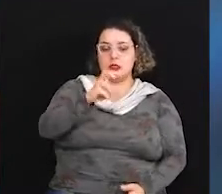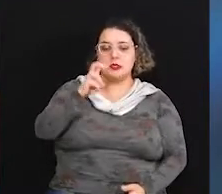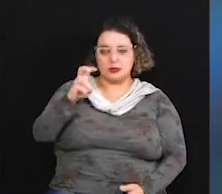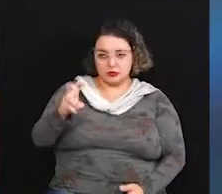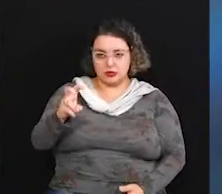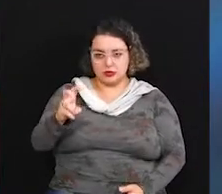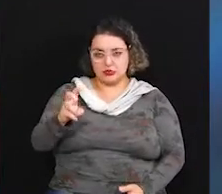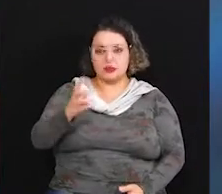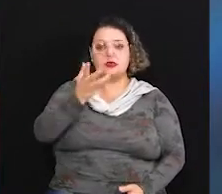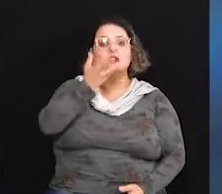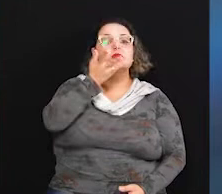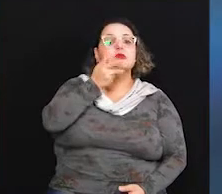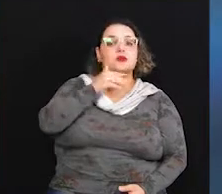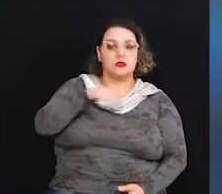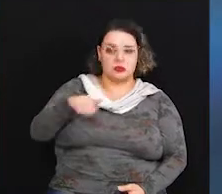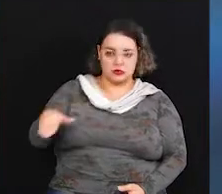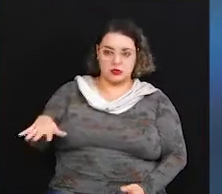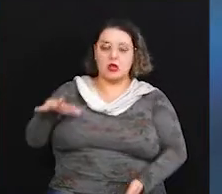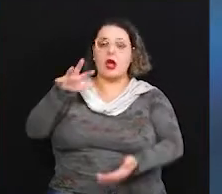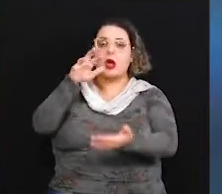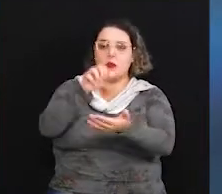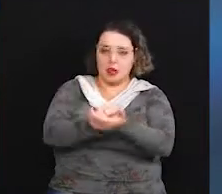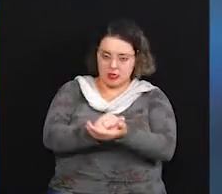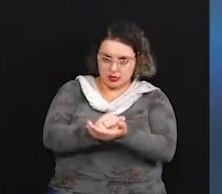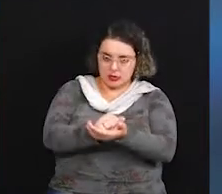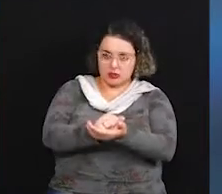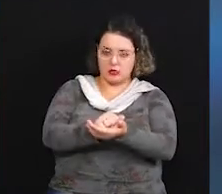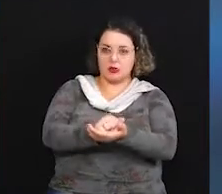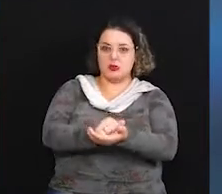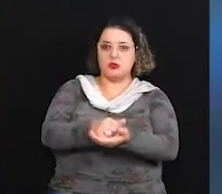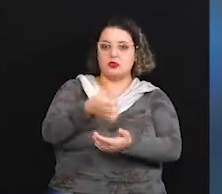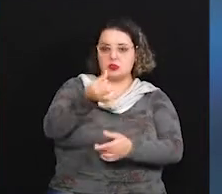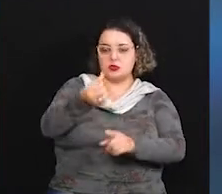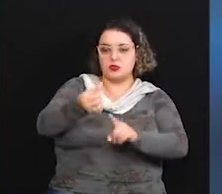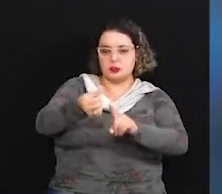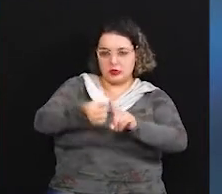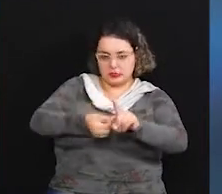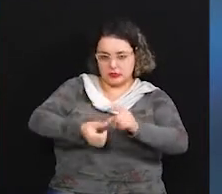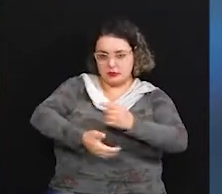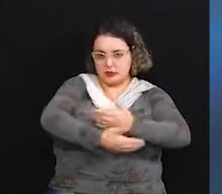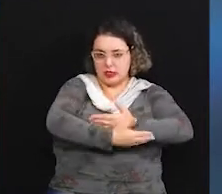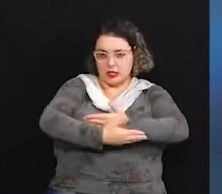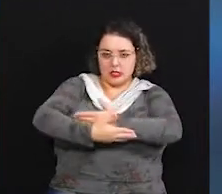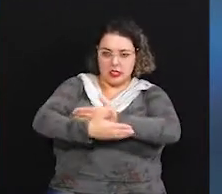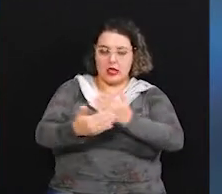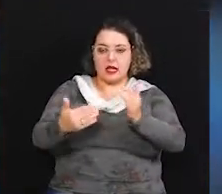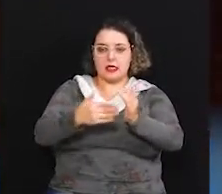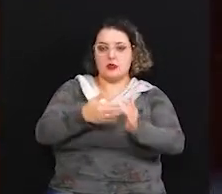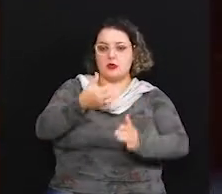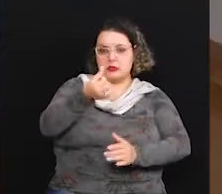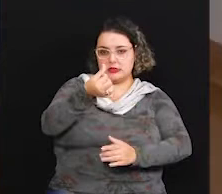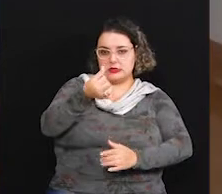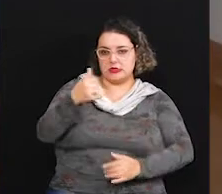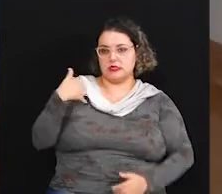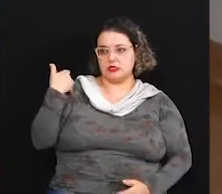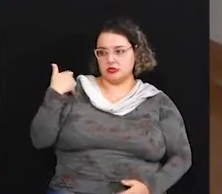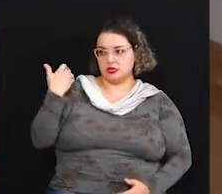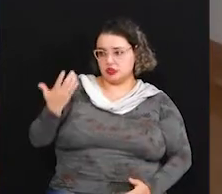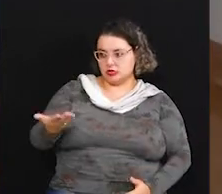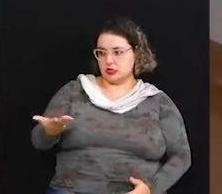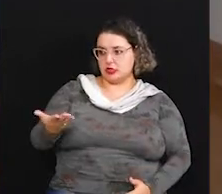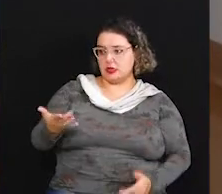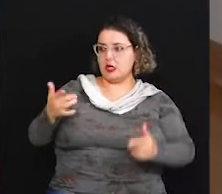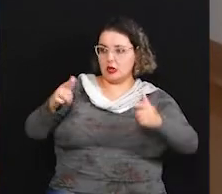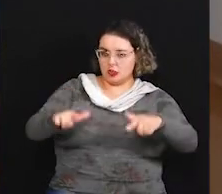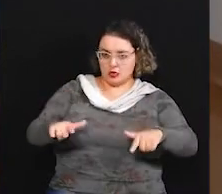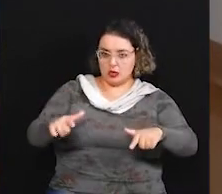155 crianças matriculadas dos 6 meses até os 6 anos. Esse